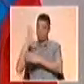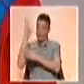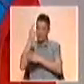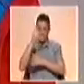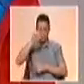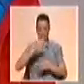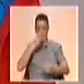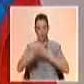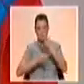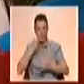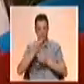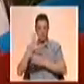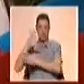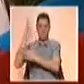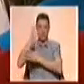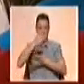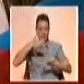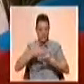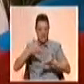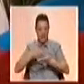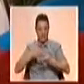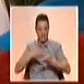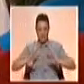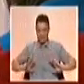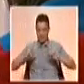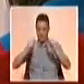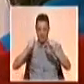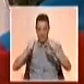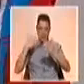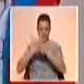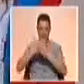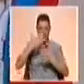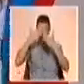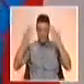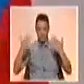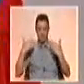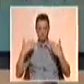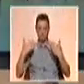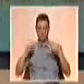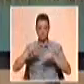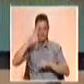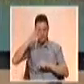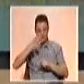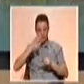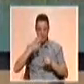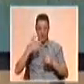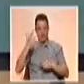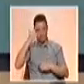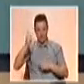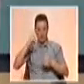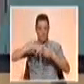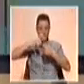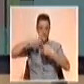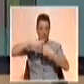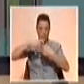também das conversas sobre o ambiente que Serralves desenvolve até ao verão. Obrigada, Elizabeth. Muito obrigada. Já sabe que há mais iniciativas dos